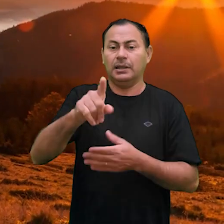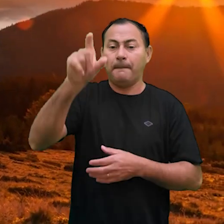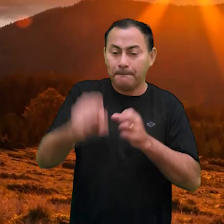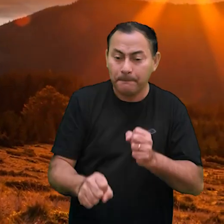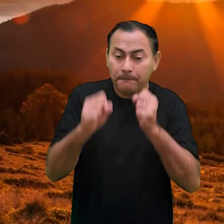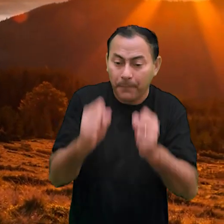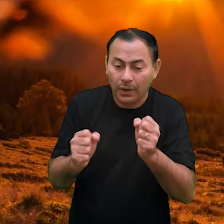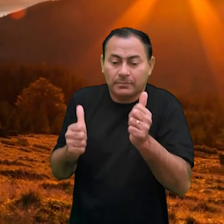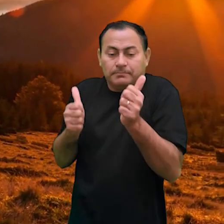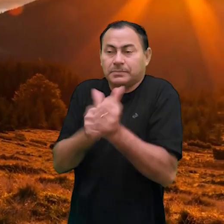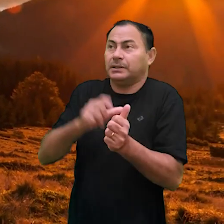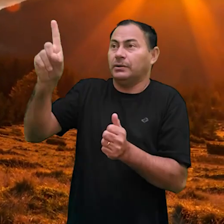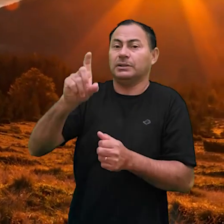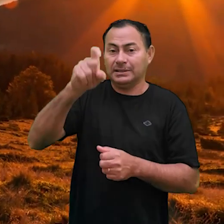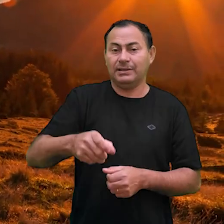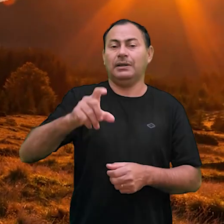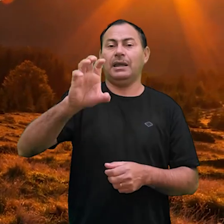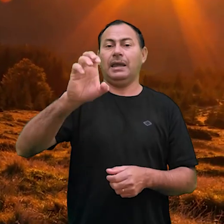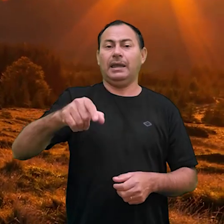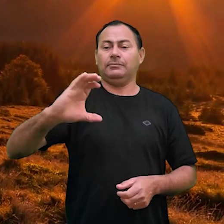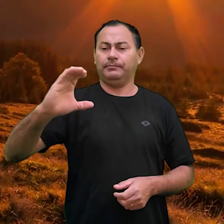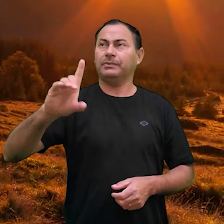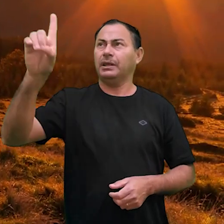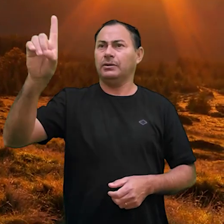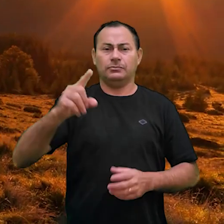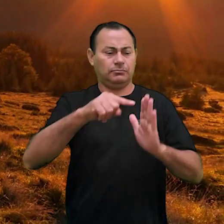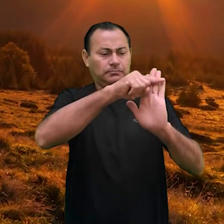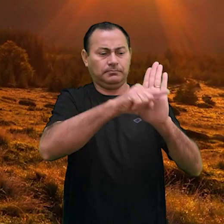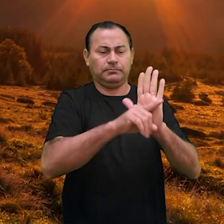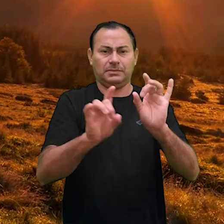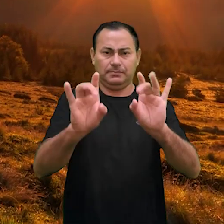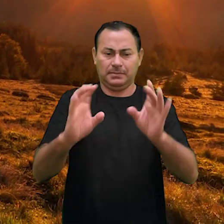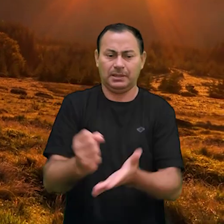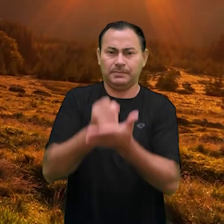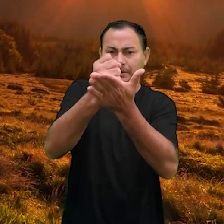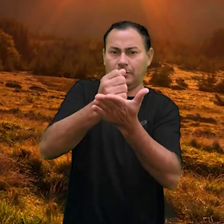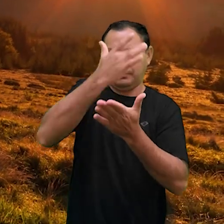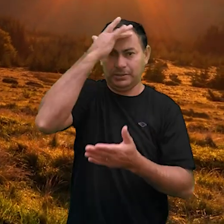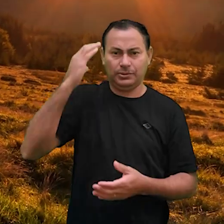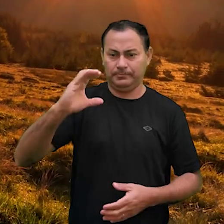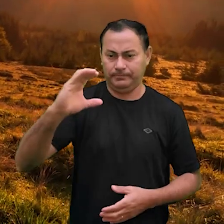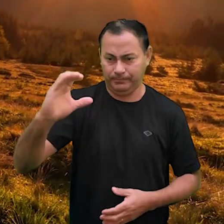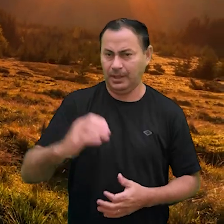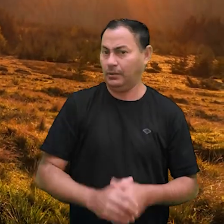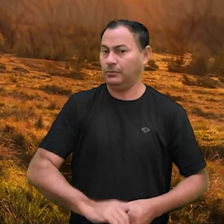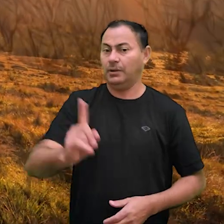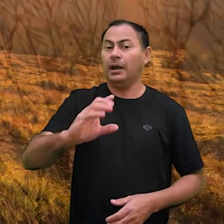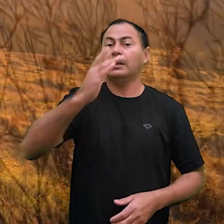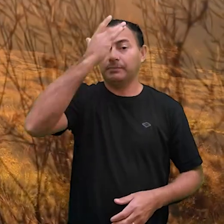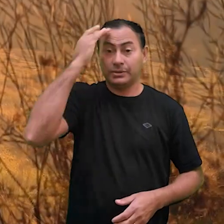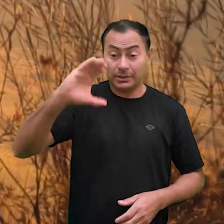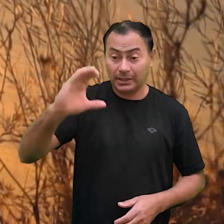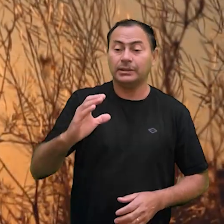agradar a Deus, e nem que você só pode se aproximar de Deus se você for um cientista. Deus não tem um plano especial de salvação para